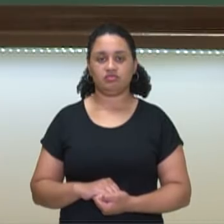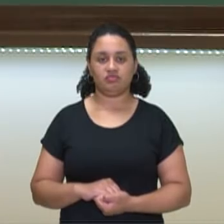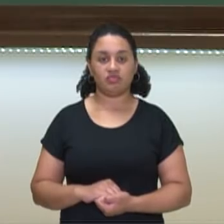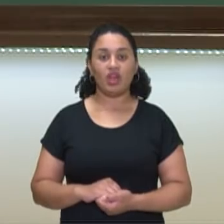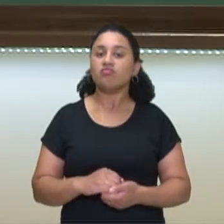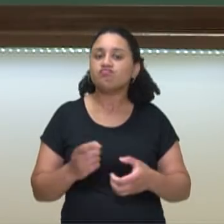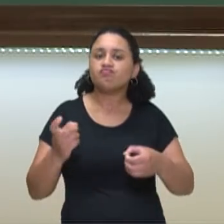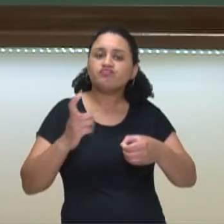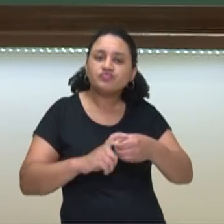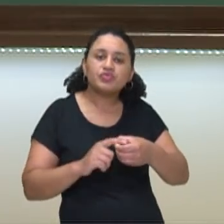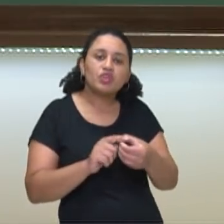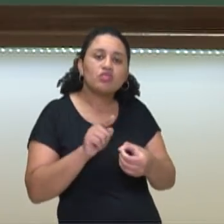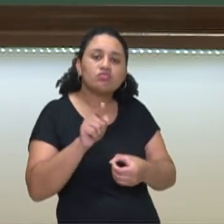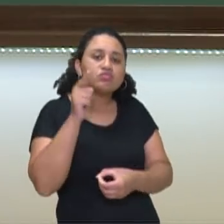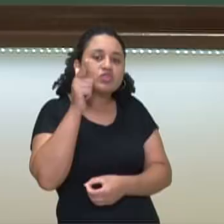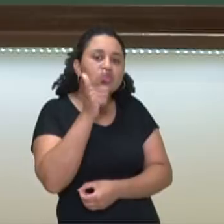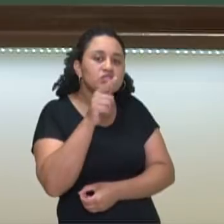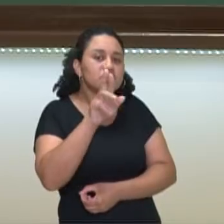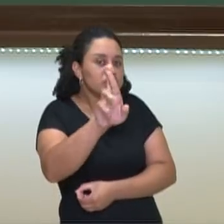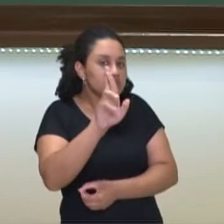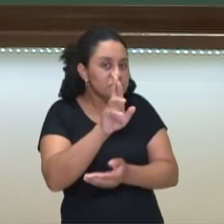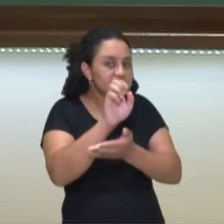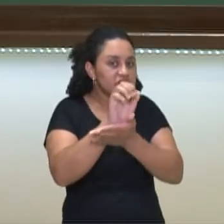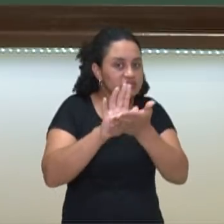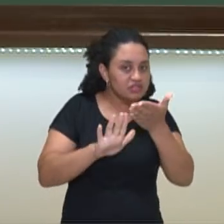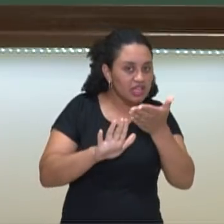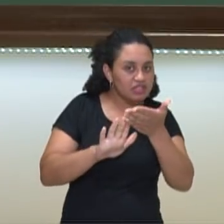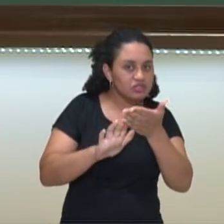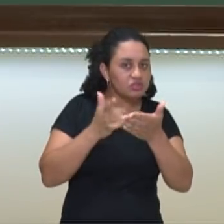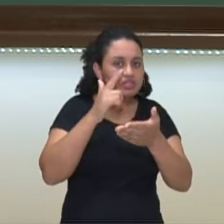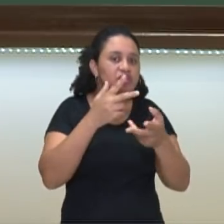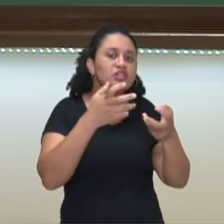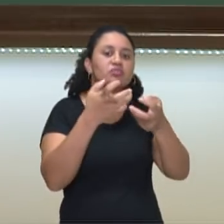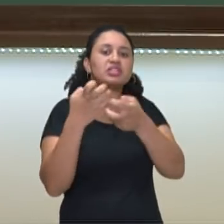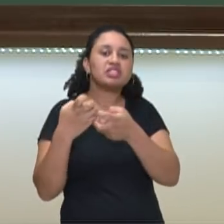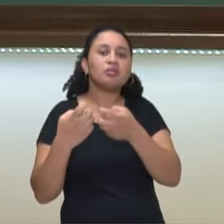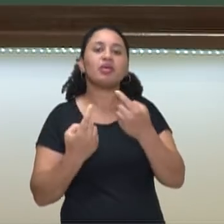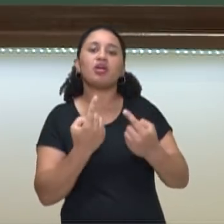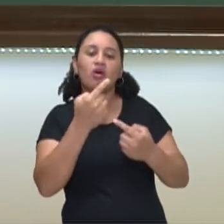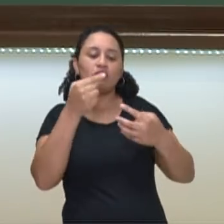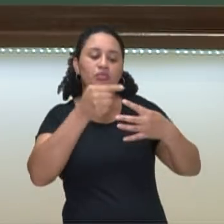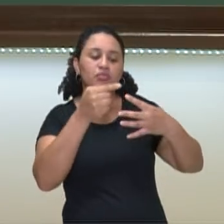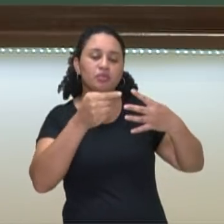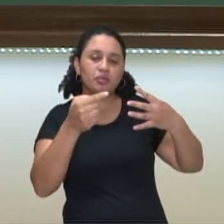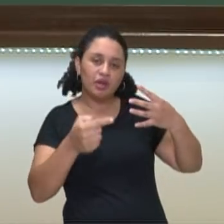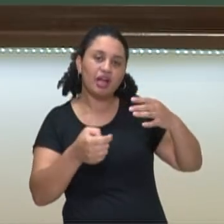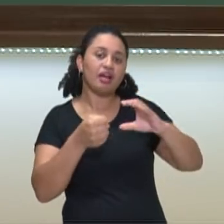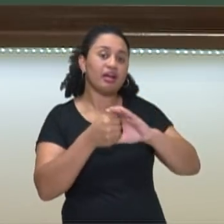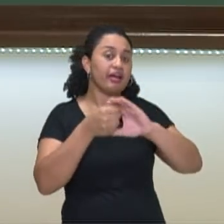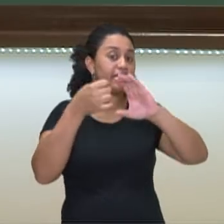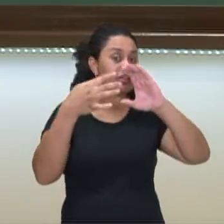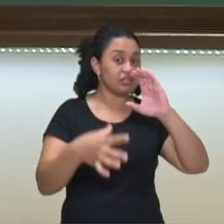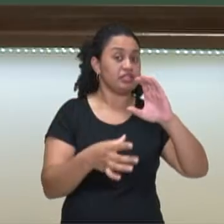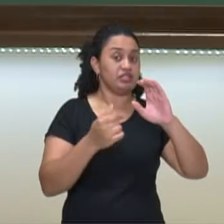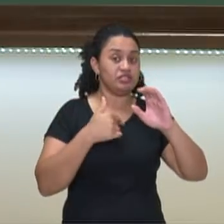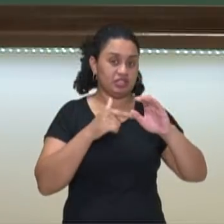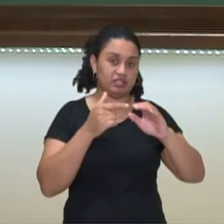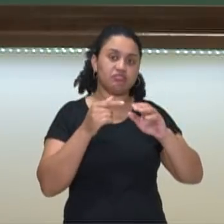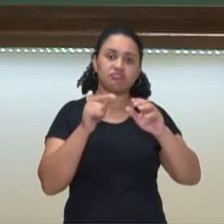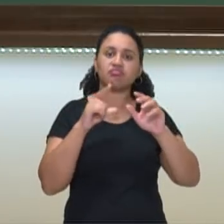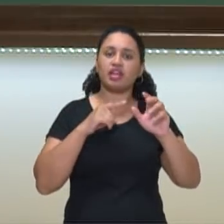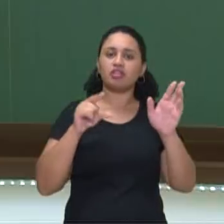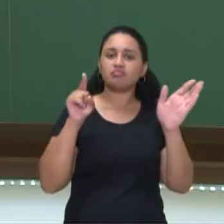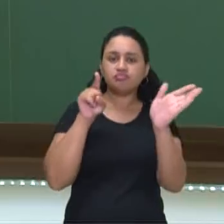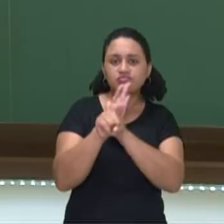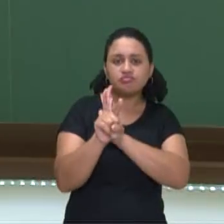Já retornamos. Conseguiu resolver? Identificou ali qual é a característica que nós estamos falando?